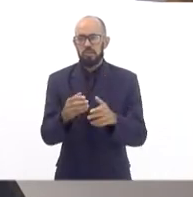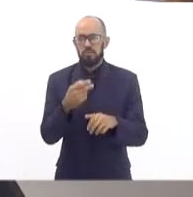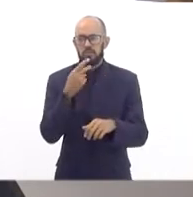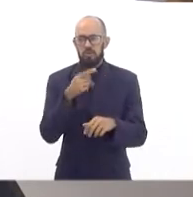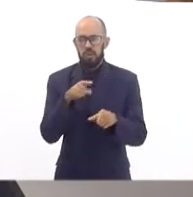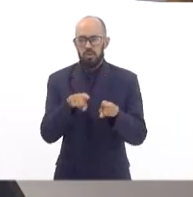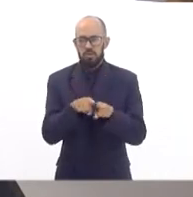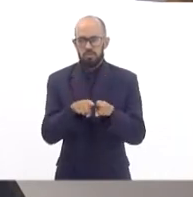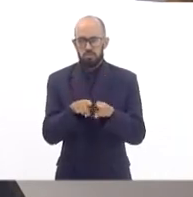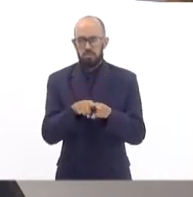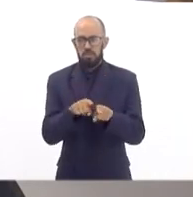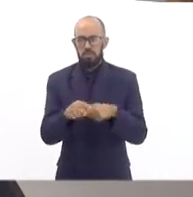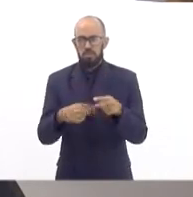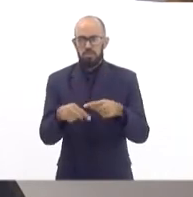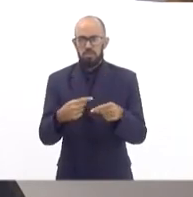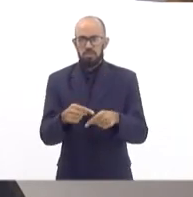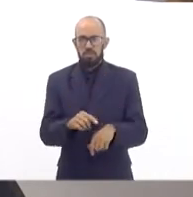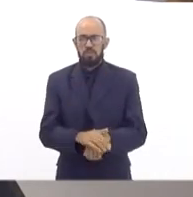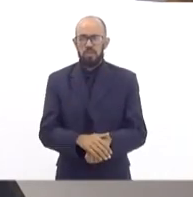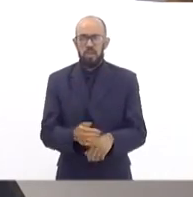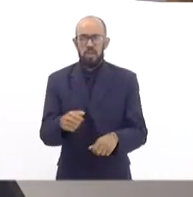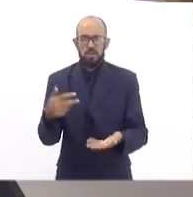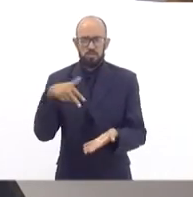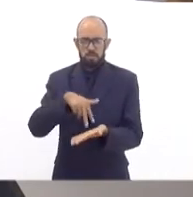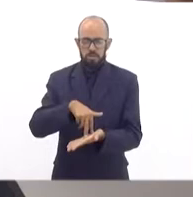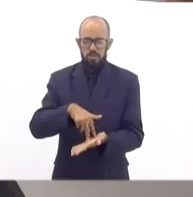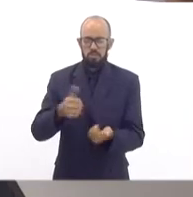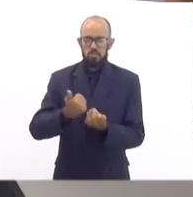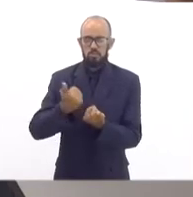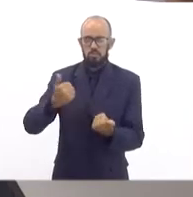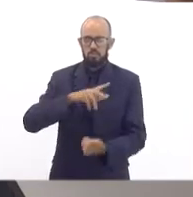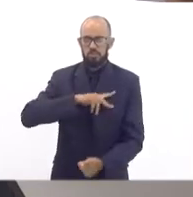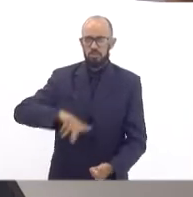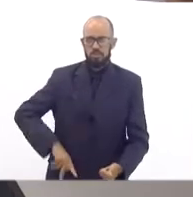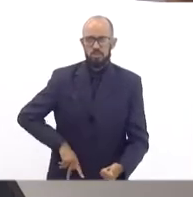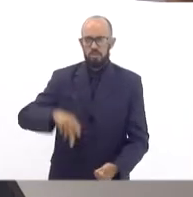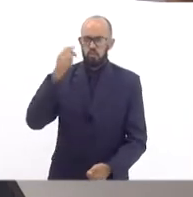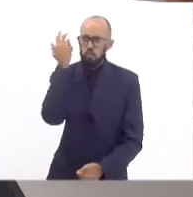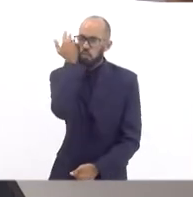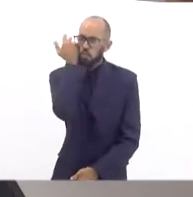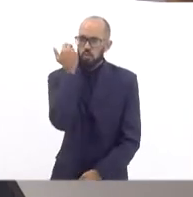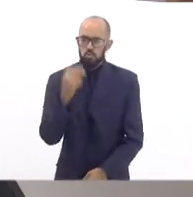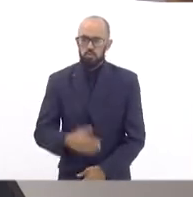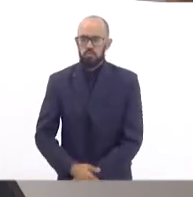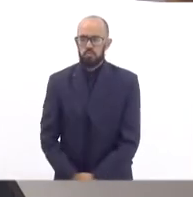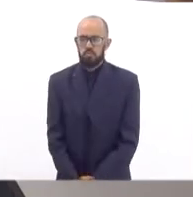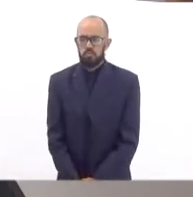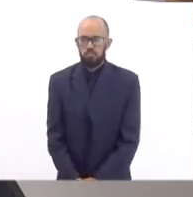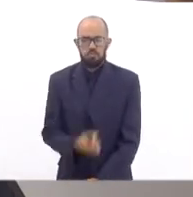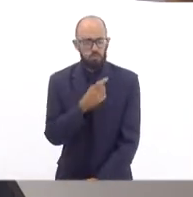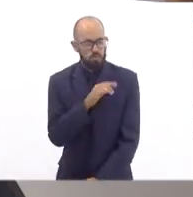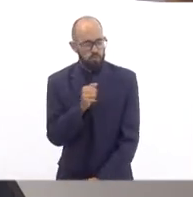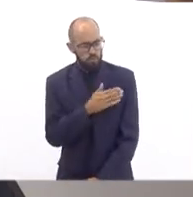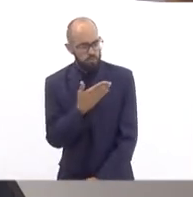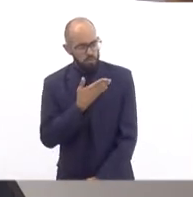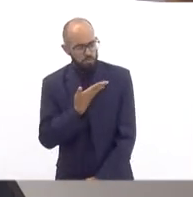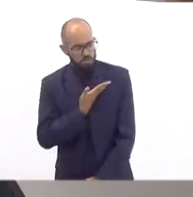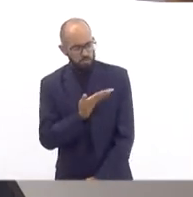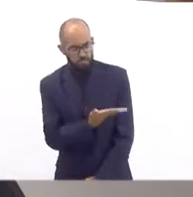também vai, depois vou passar. Está presente conosco também o meu vice-presidente aqui, o Eliomar Coelho. Bom dia, meu amigo.